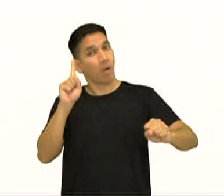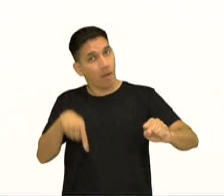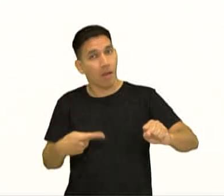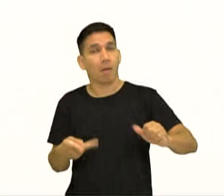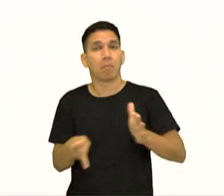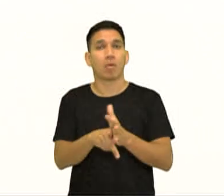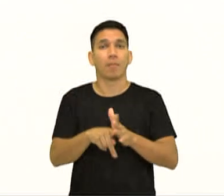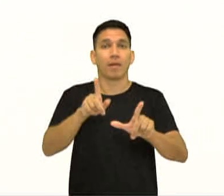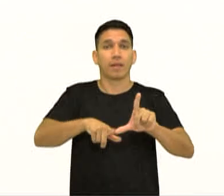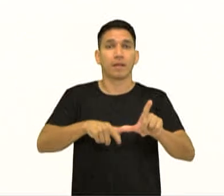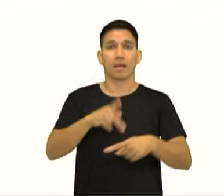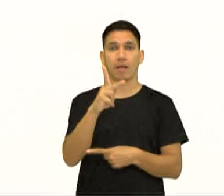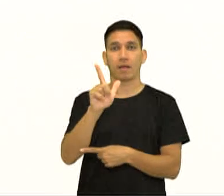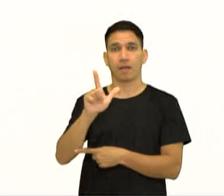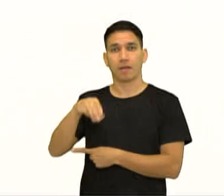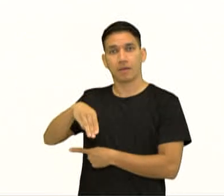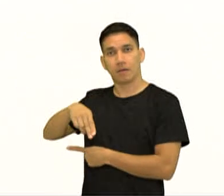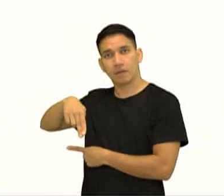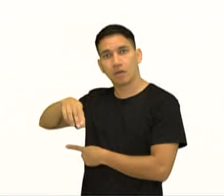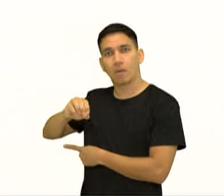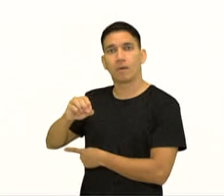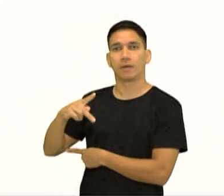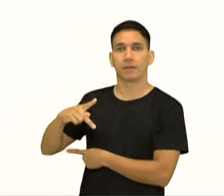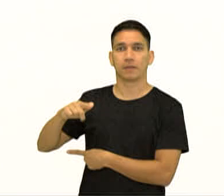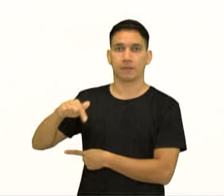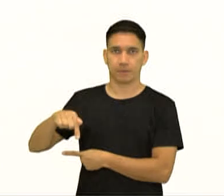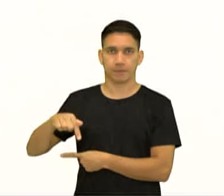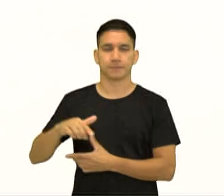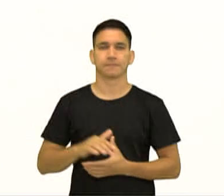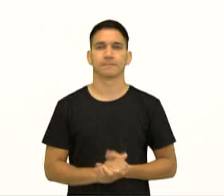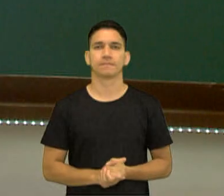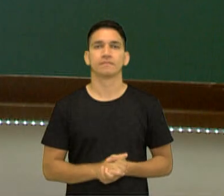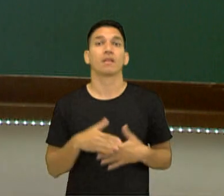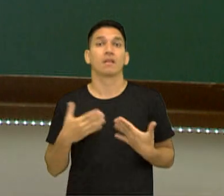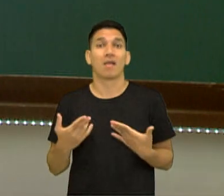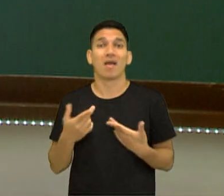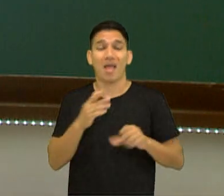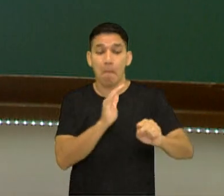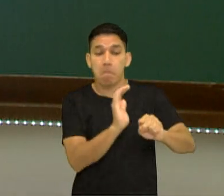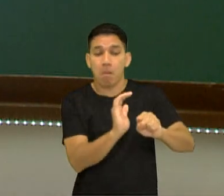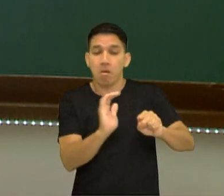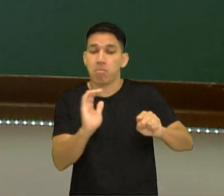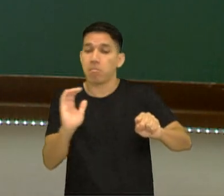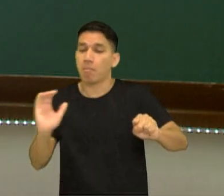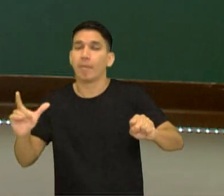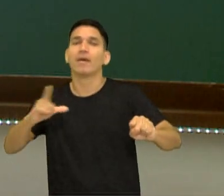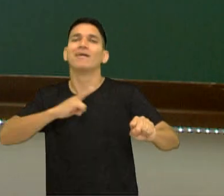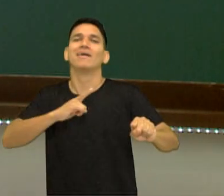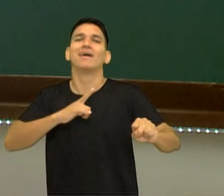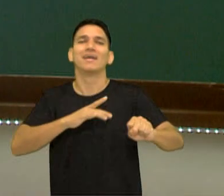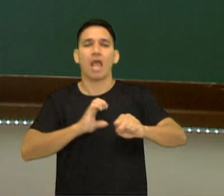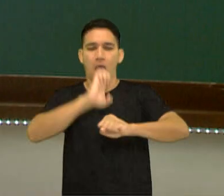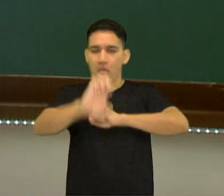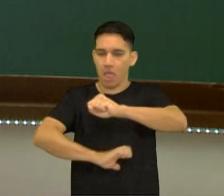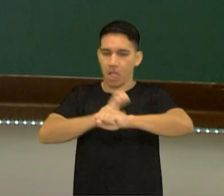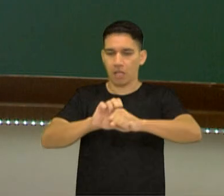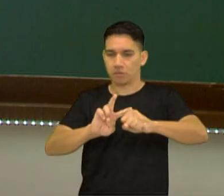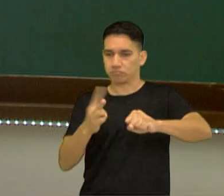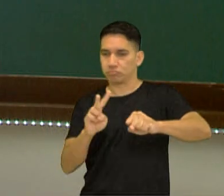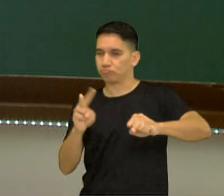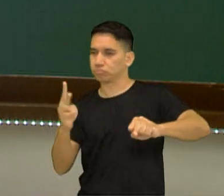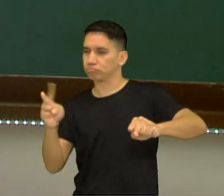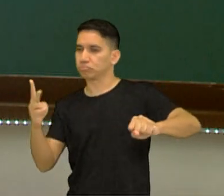letras maiúsculas K, L, M, N, O, P e Q. Então, esses níveis aonde os elétrons podem estar saltando e